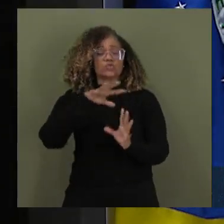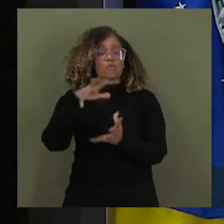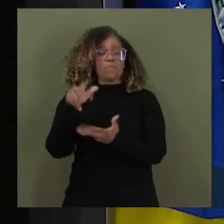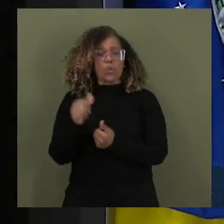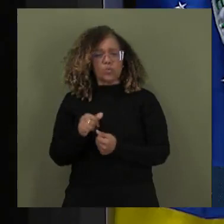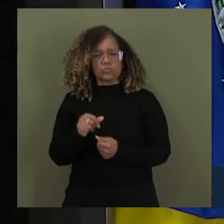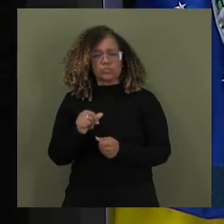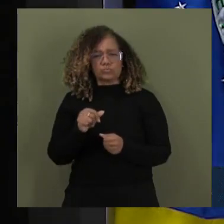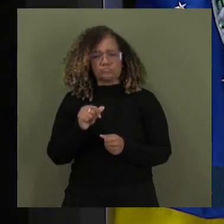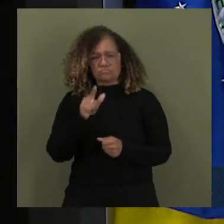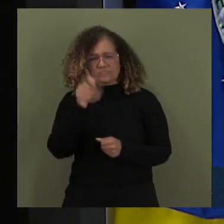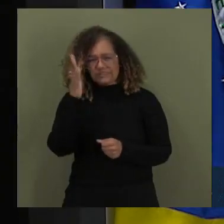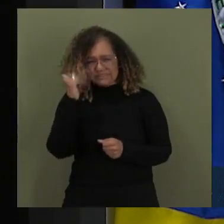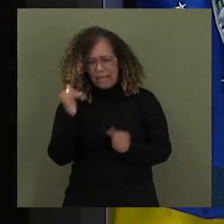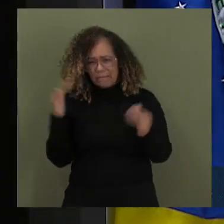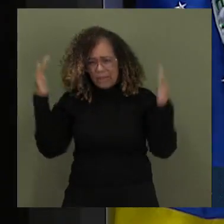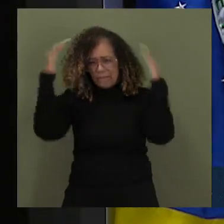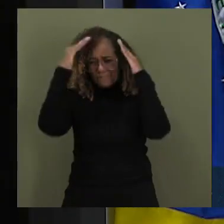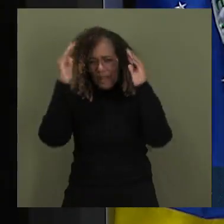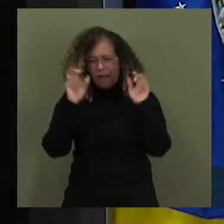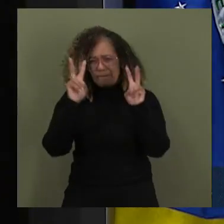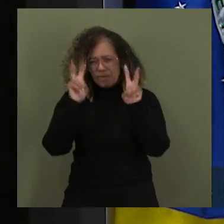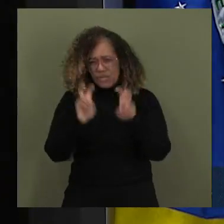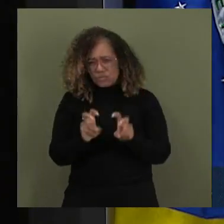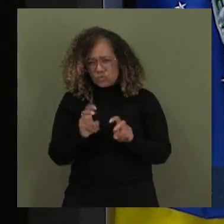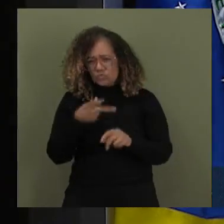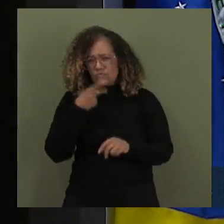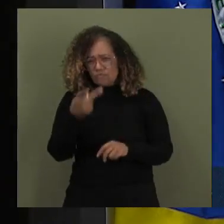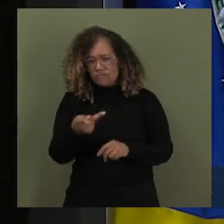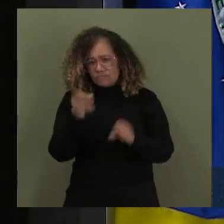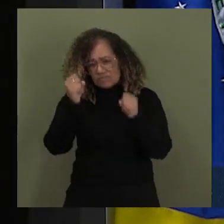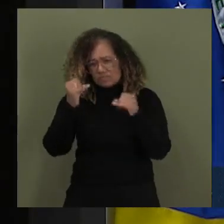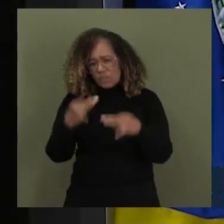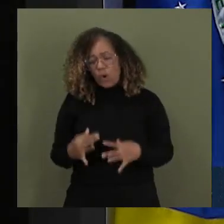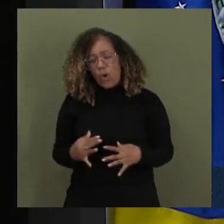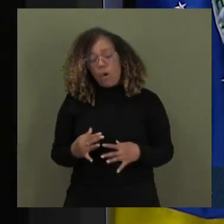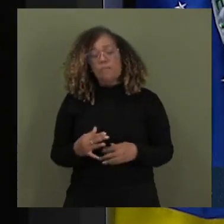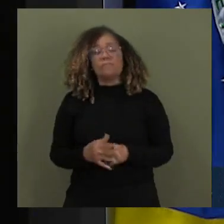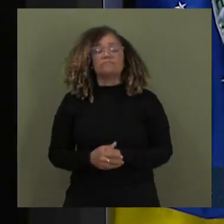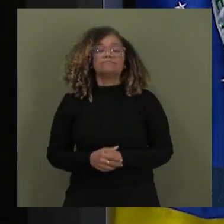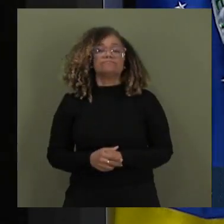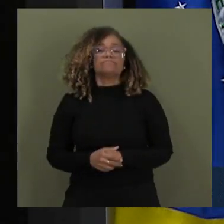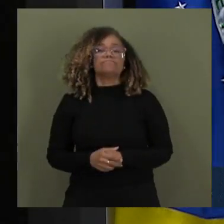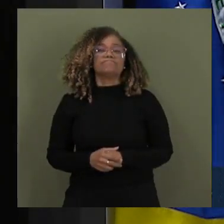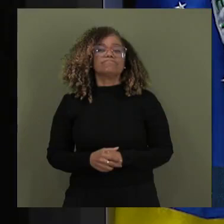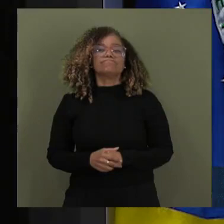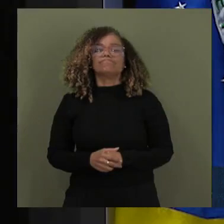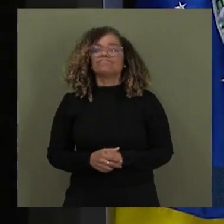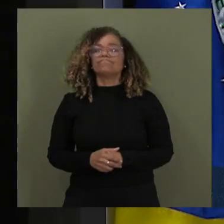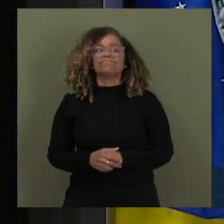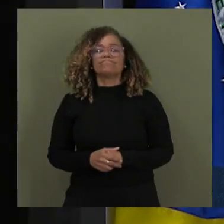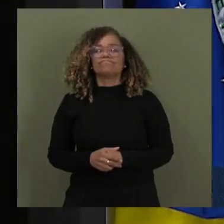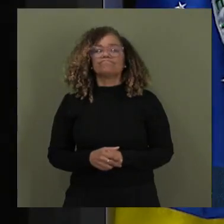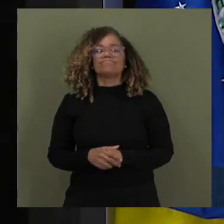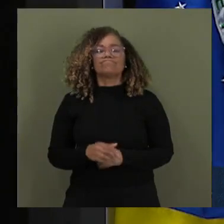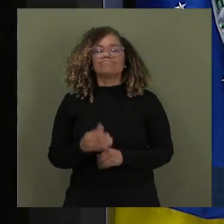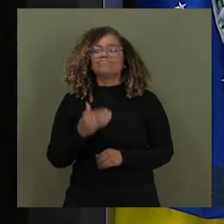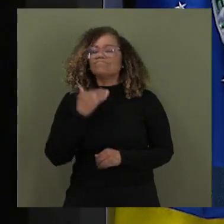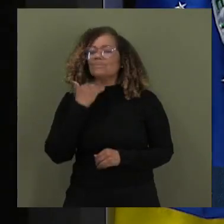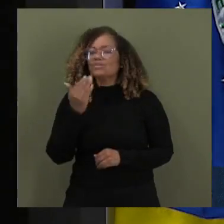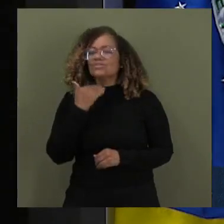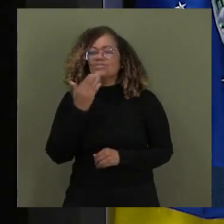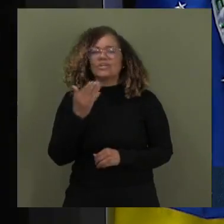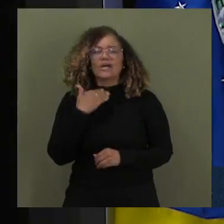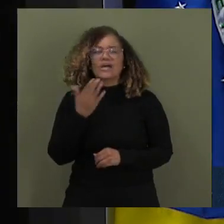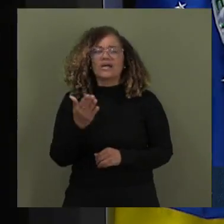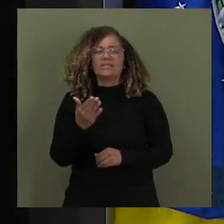esse assunto? Ele disse assim, abro aspas, já encerro, senhor presidente: não se derrota a droga com